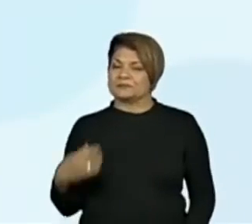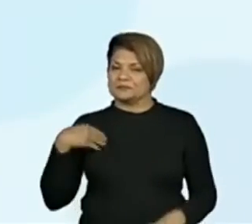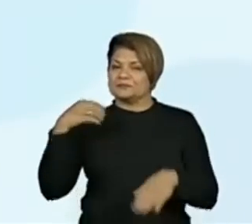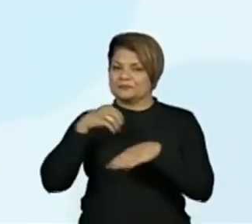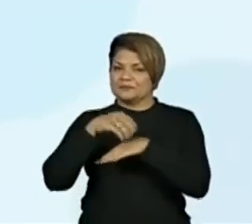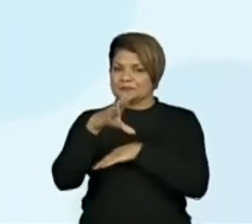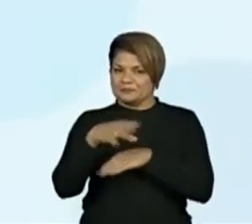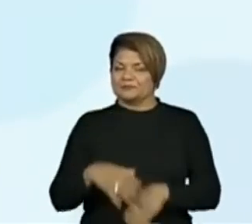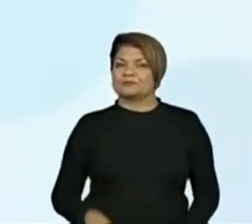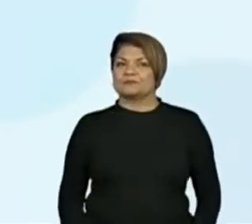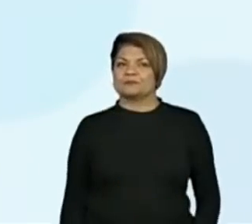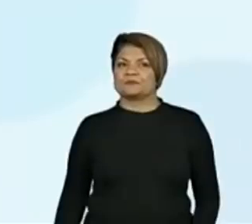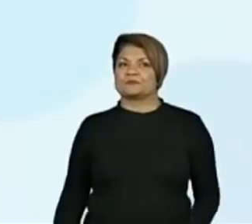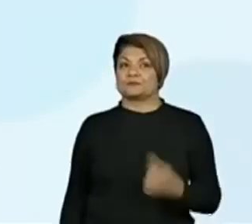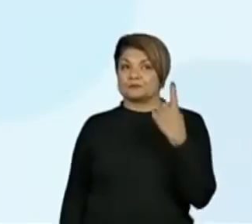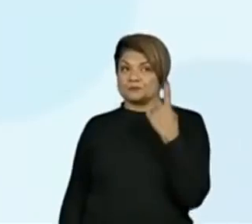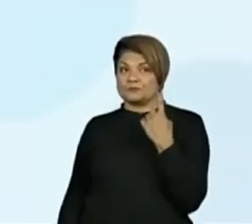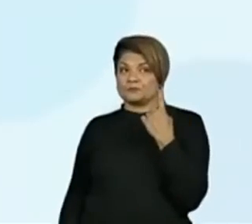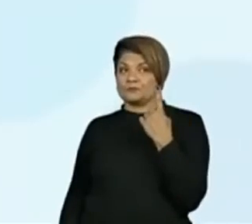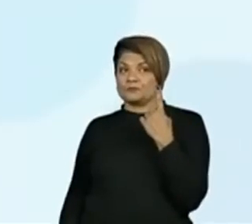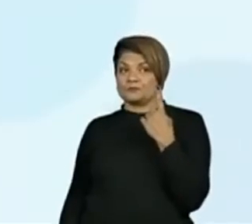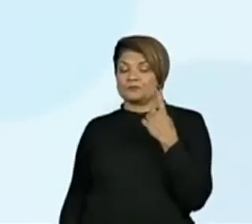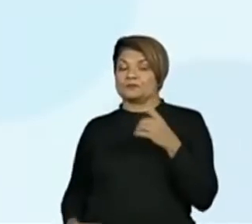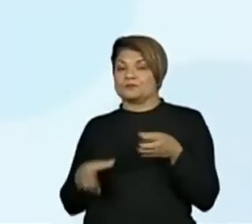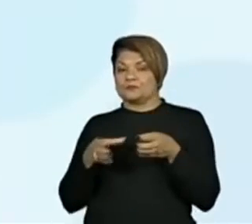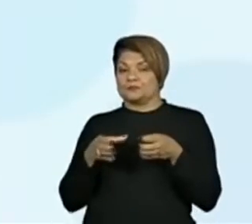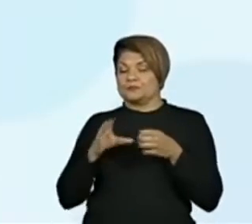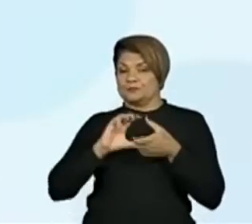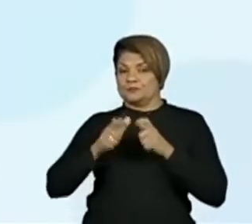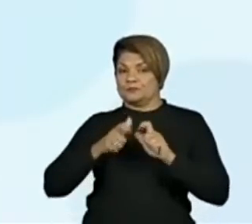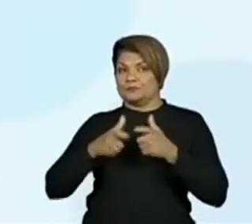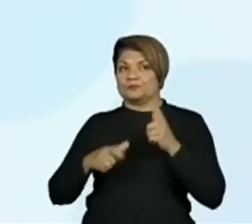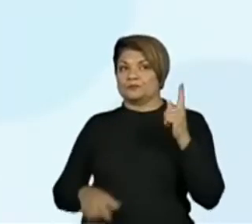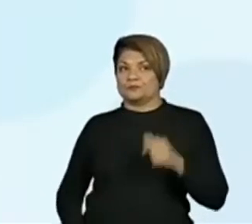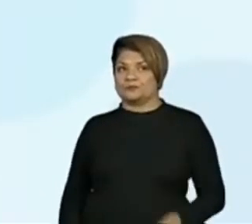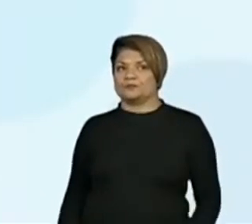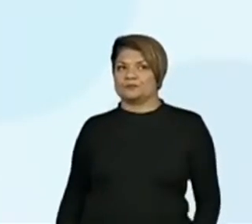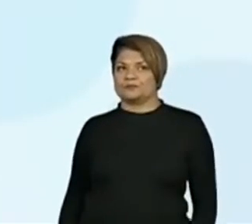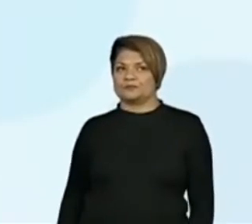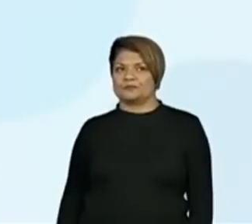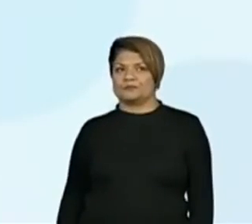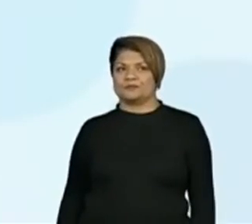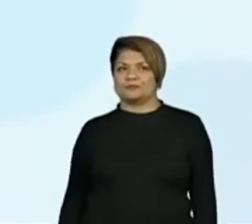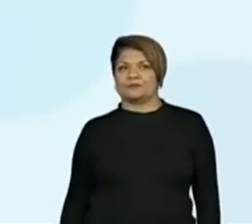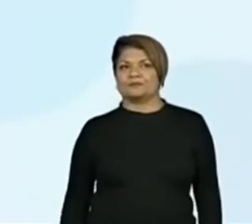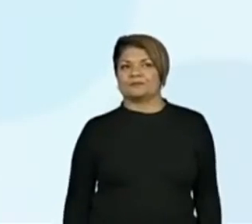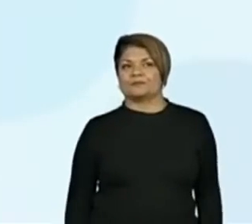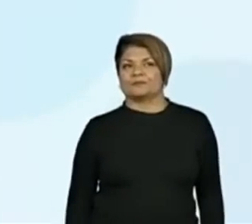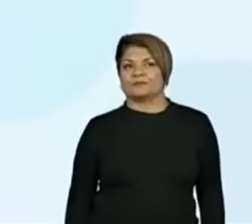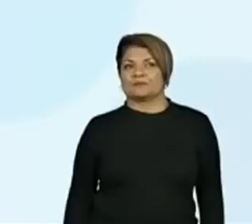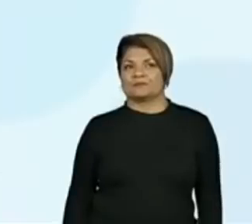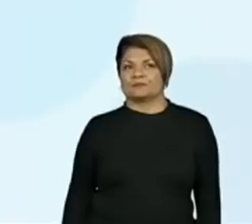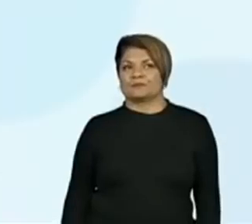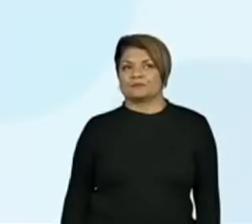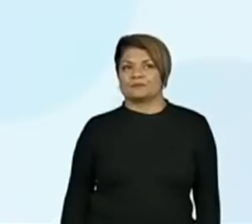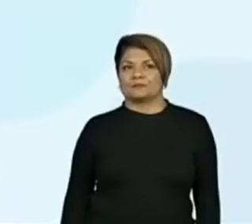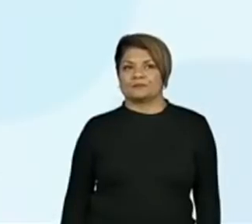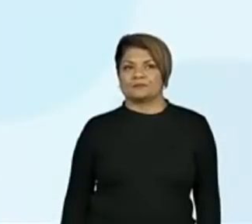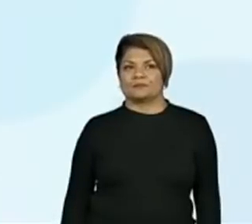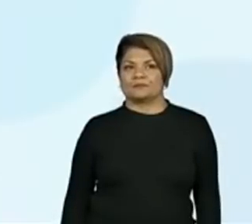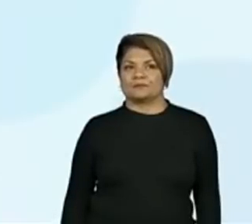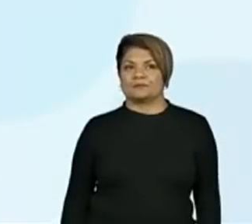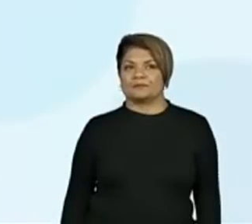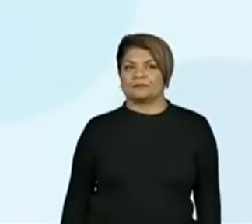Ó, um cubo está aqui. Um. O outro está aqui. Dois. O outro aqui.